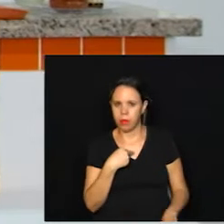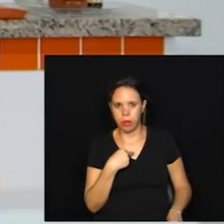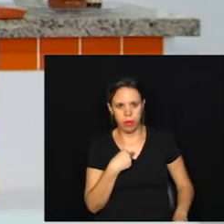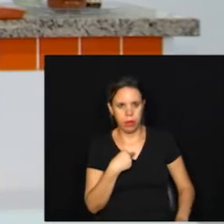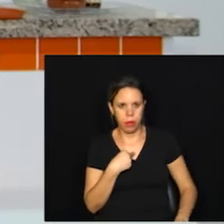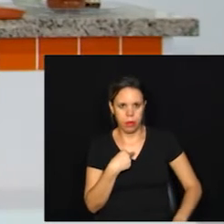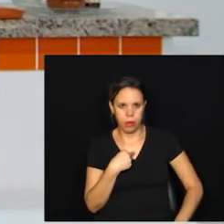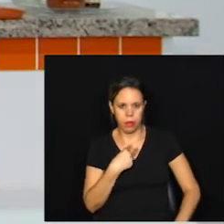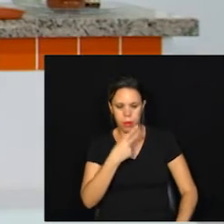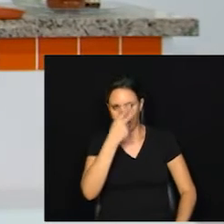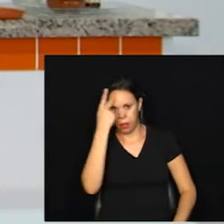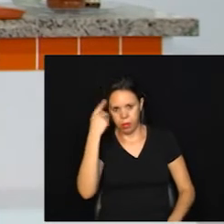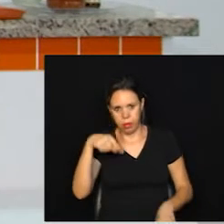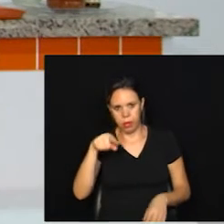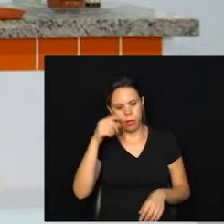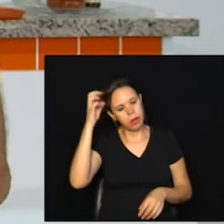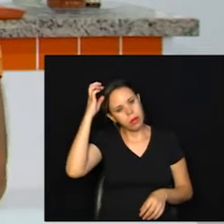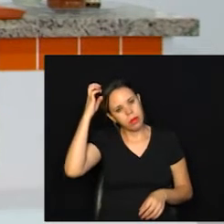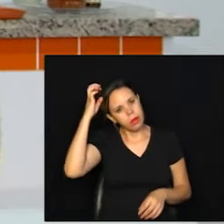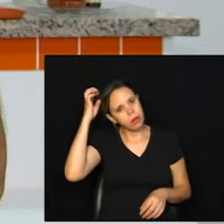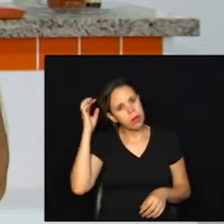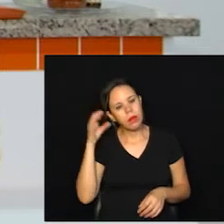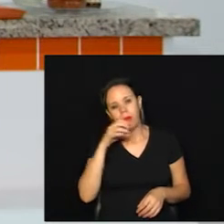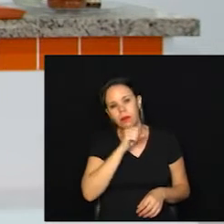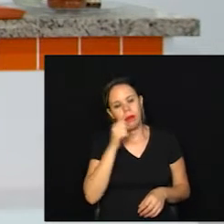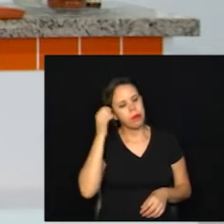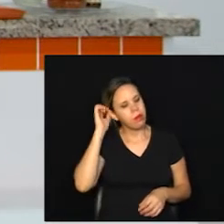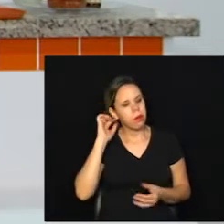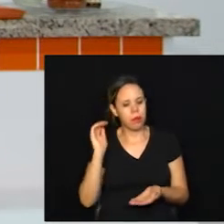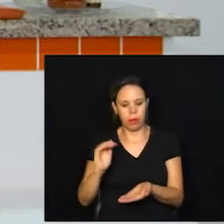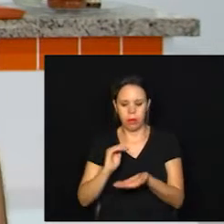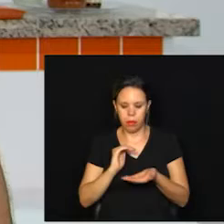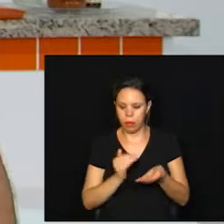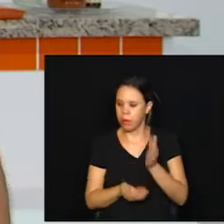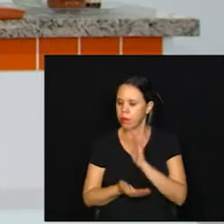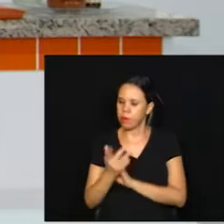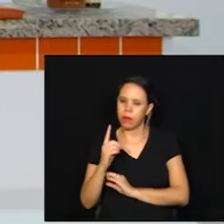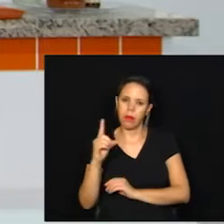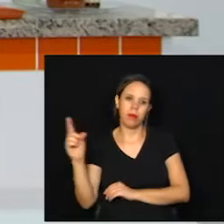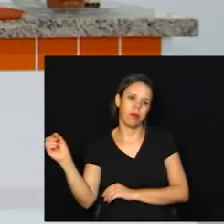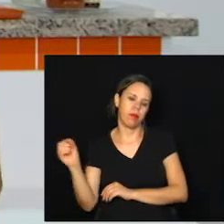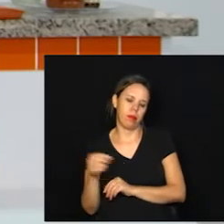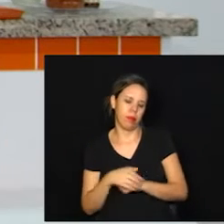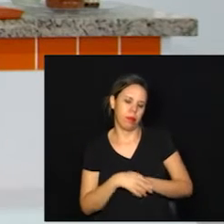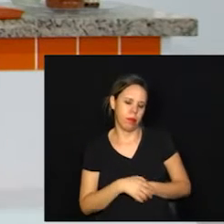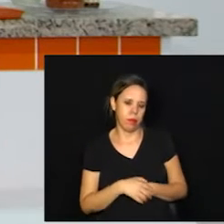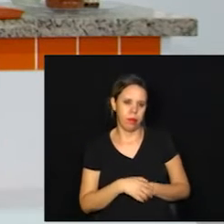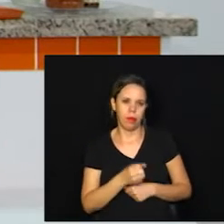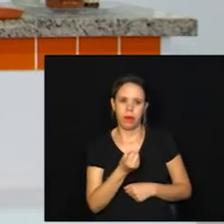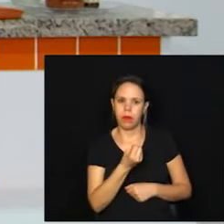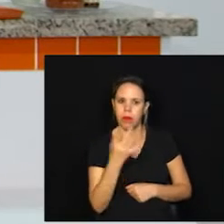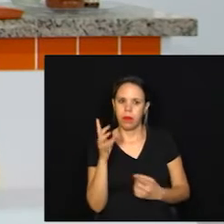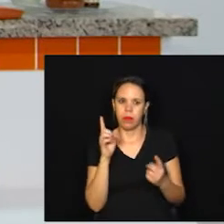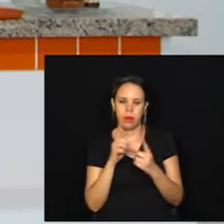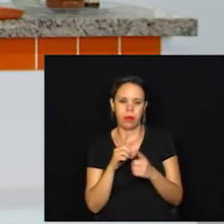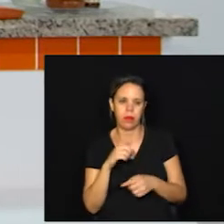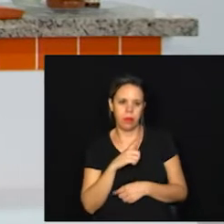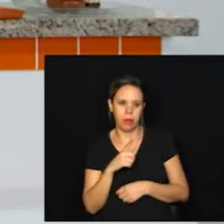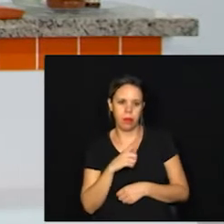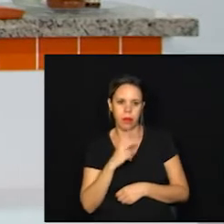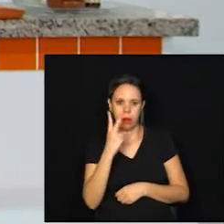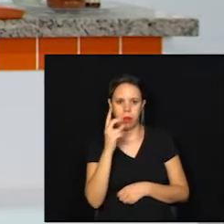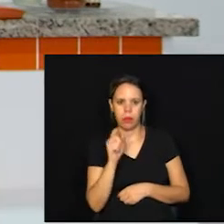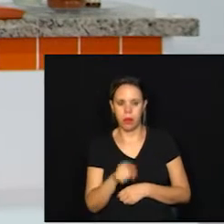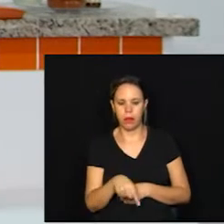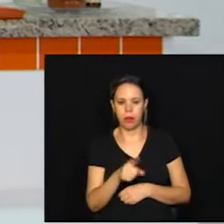o pessoal drive-thru e bem rápido mesmo, pela quantidade de atendimento que nós temos, né? São